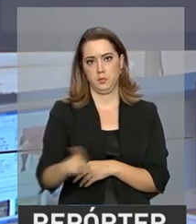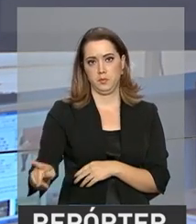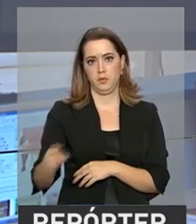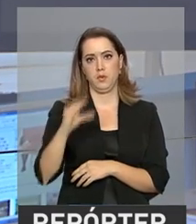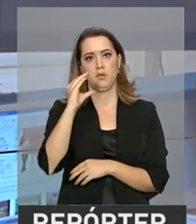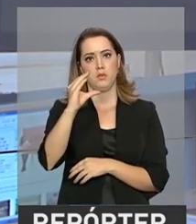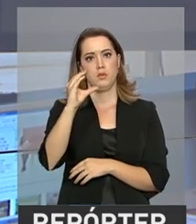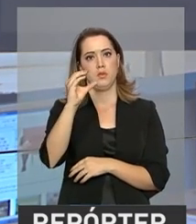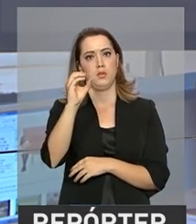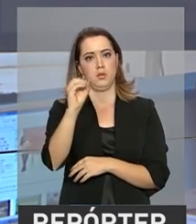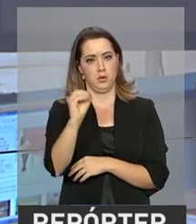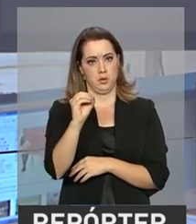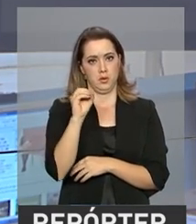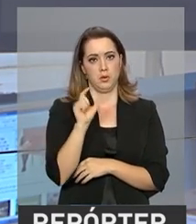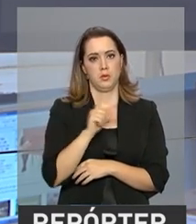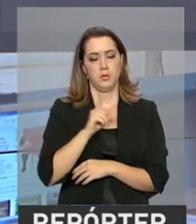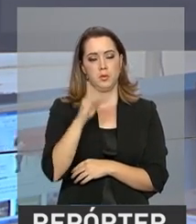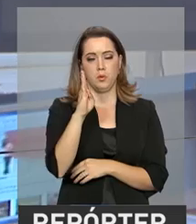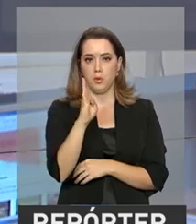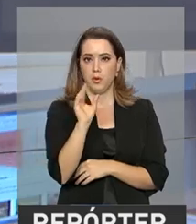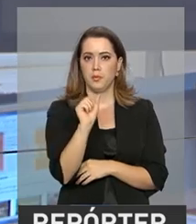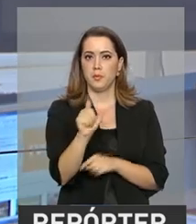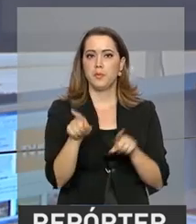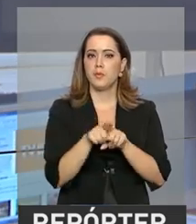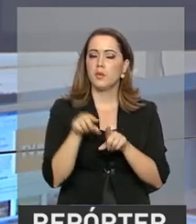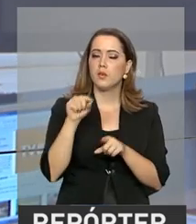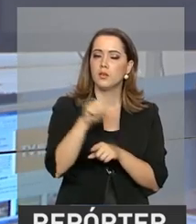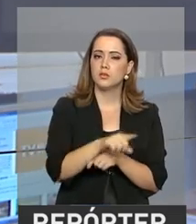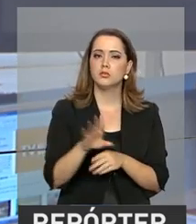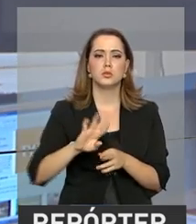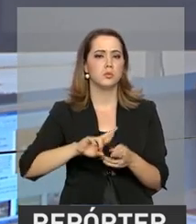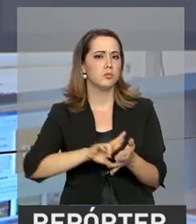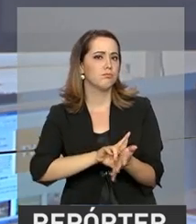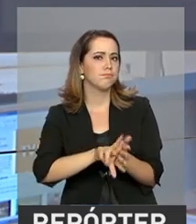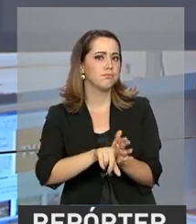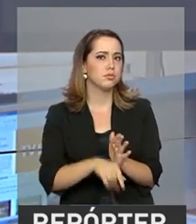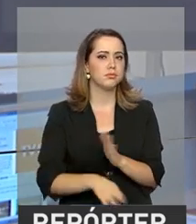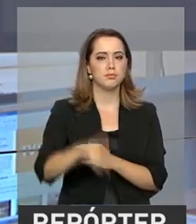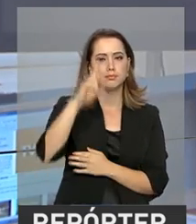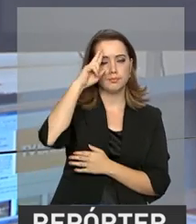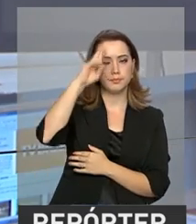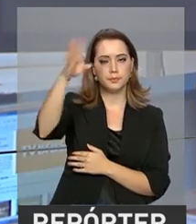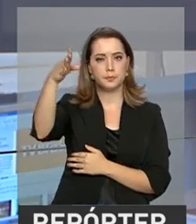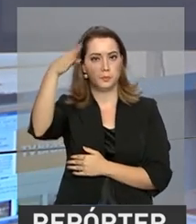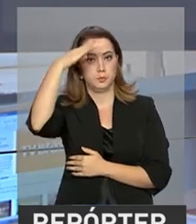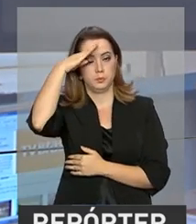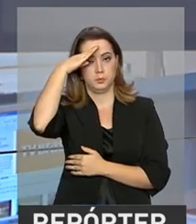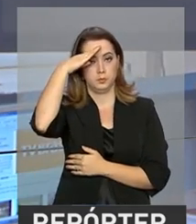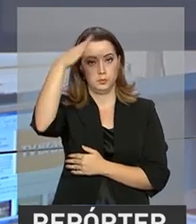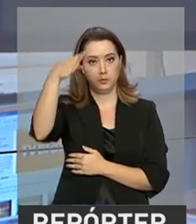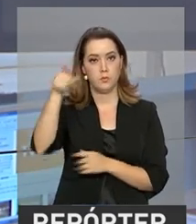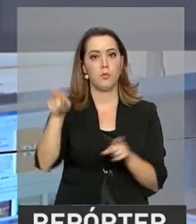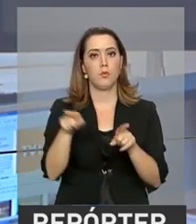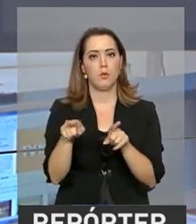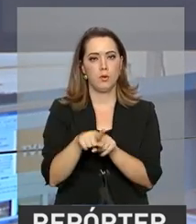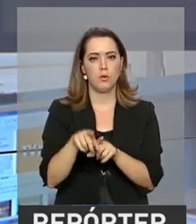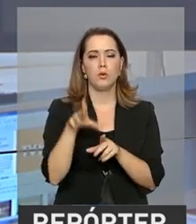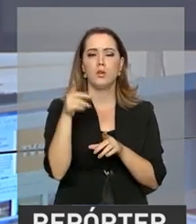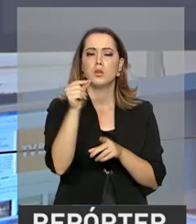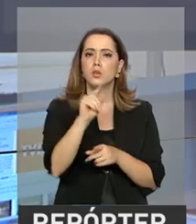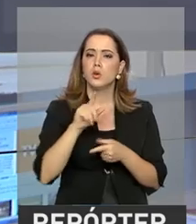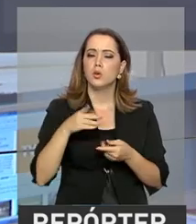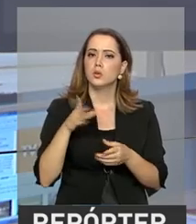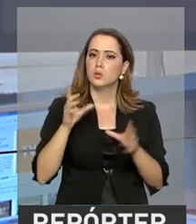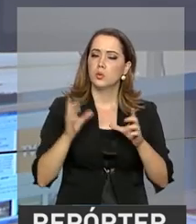nurman e de autoridades das Forças Armadas além do ministro da Defesa que destacou o programa de atletas de alto rendimento que dá